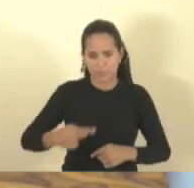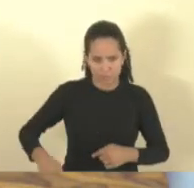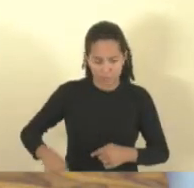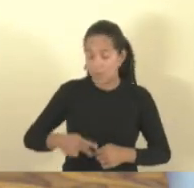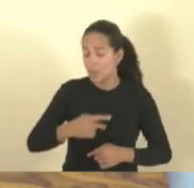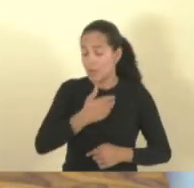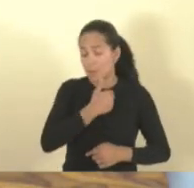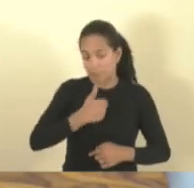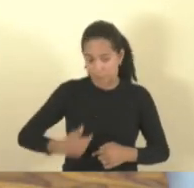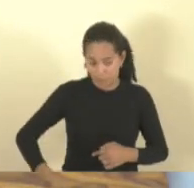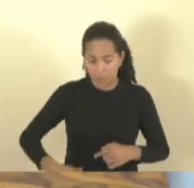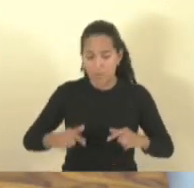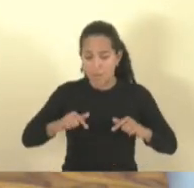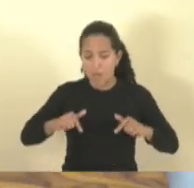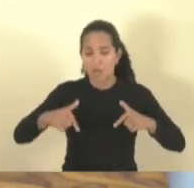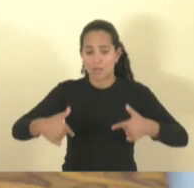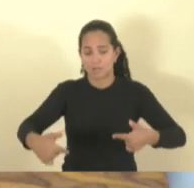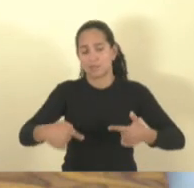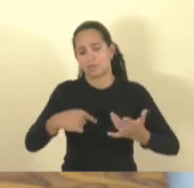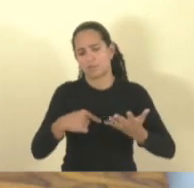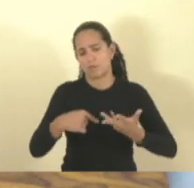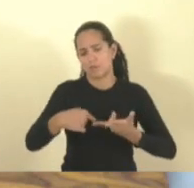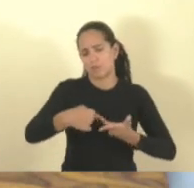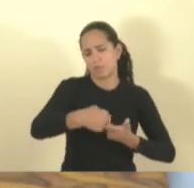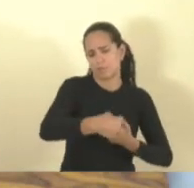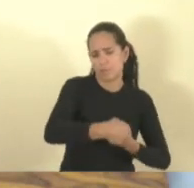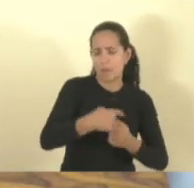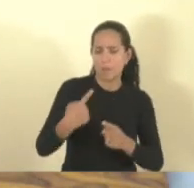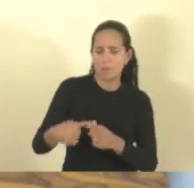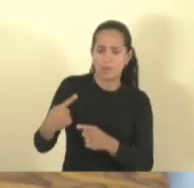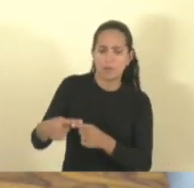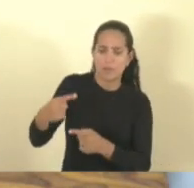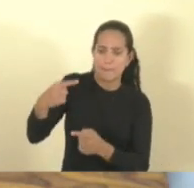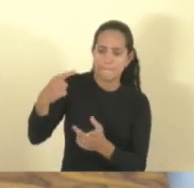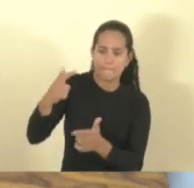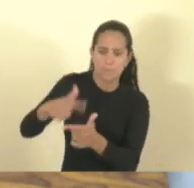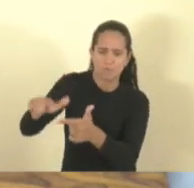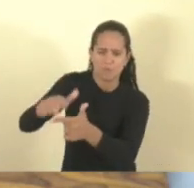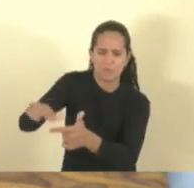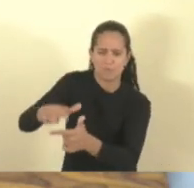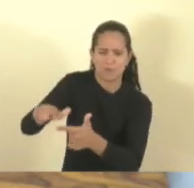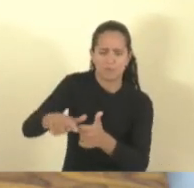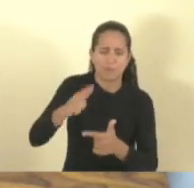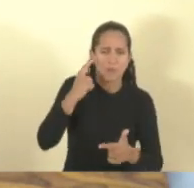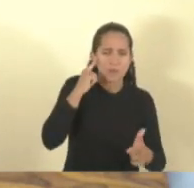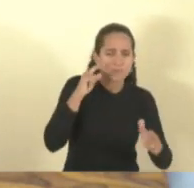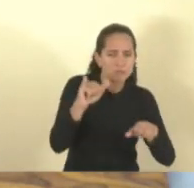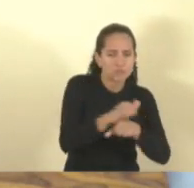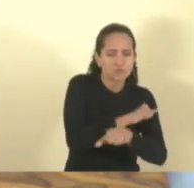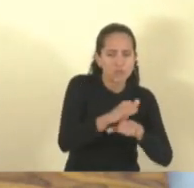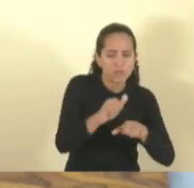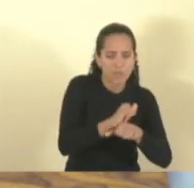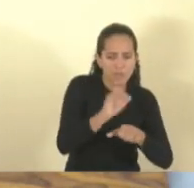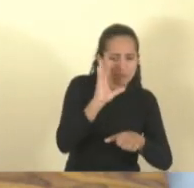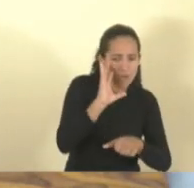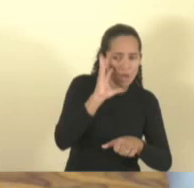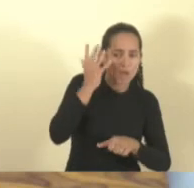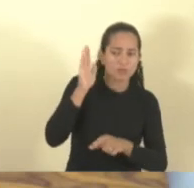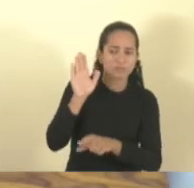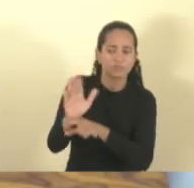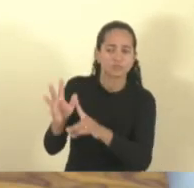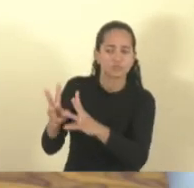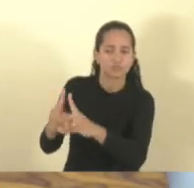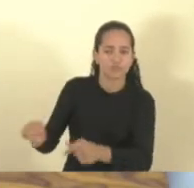e executar ações visando solucionar problemas e apresentar soluções de grande impacto social. Os